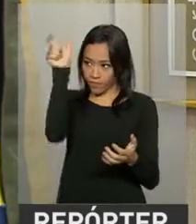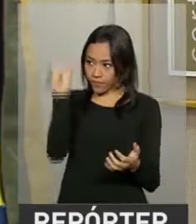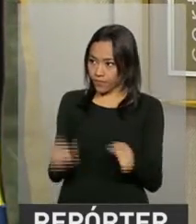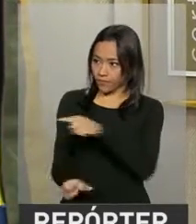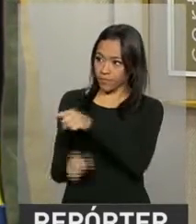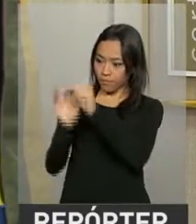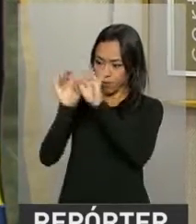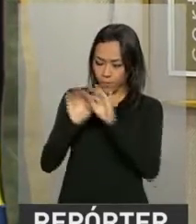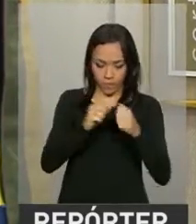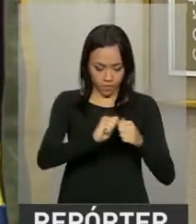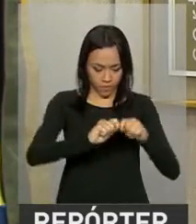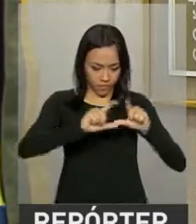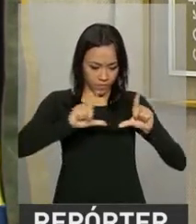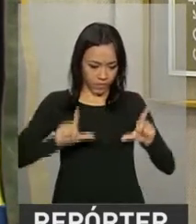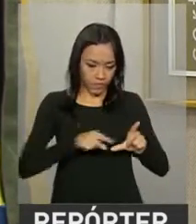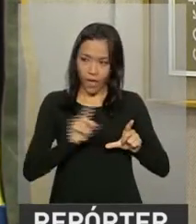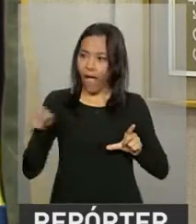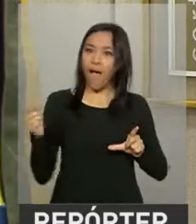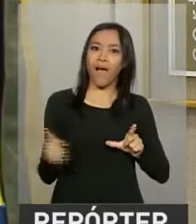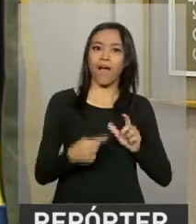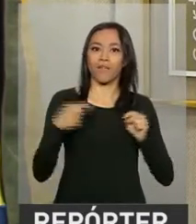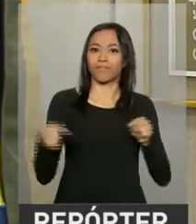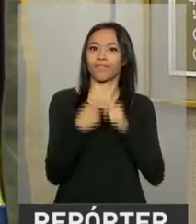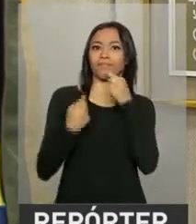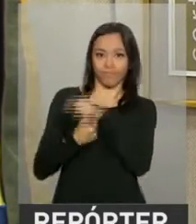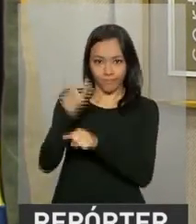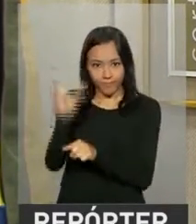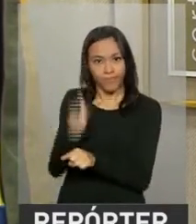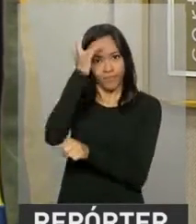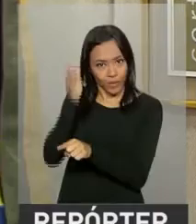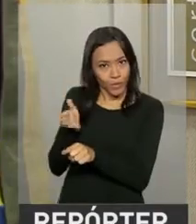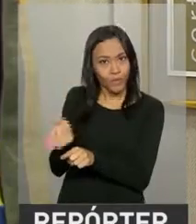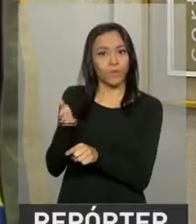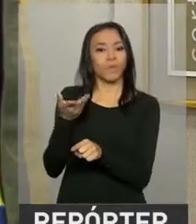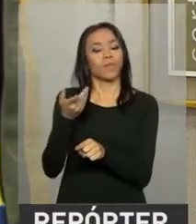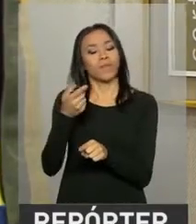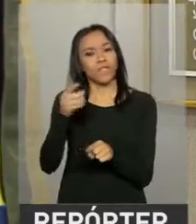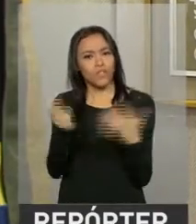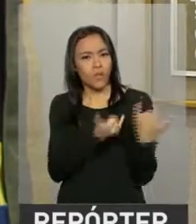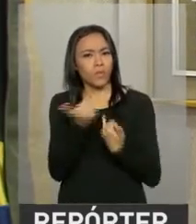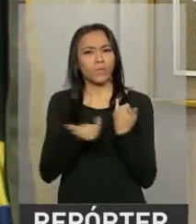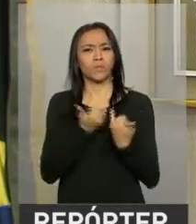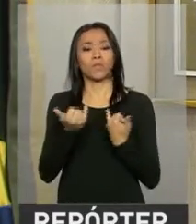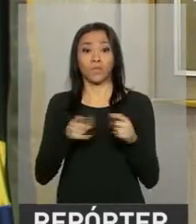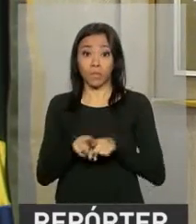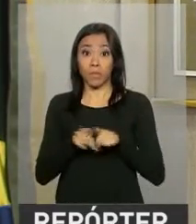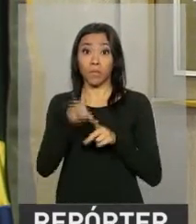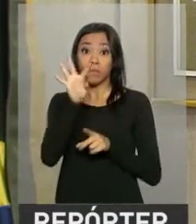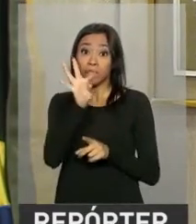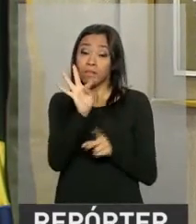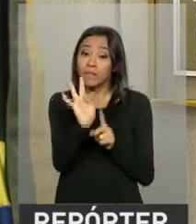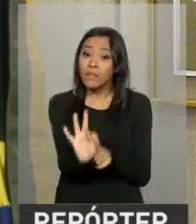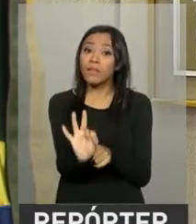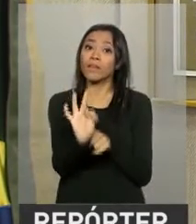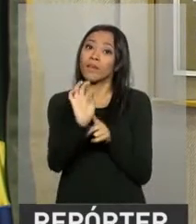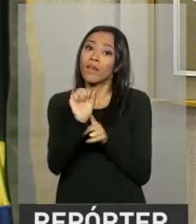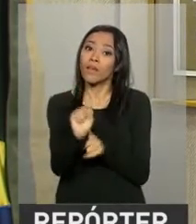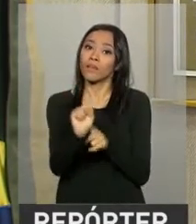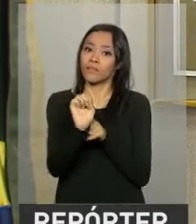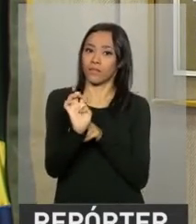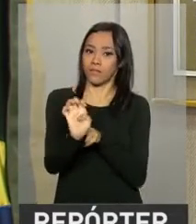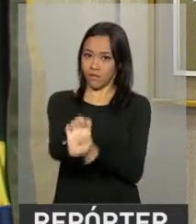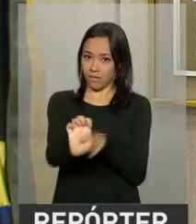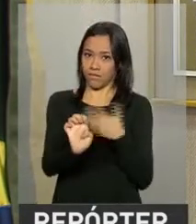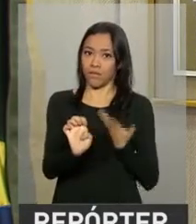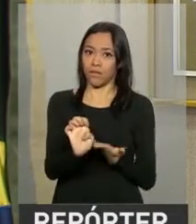cidades que já têm evidentemente a conectividade prontuário eletrônico ea base de dados do tse portanto isso funcionará inicialmente nas